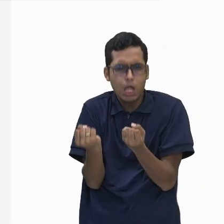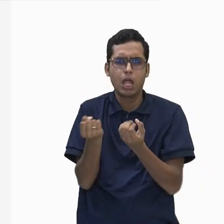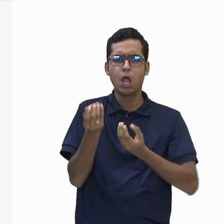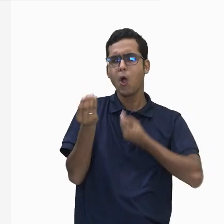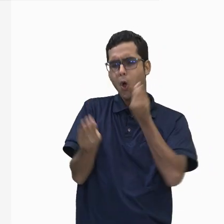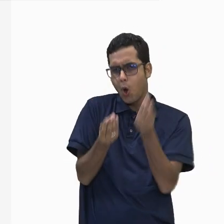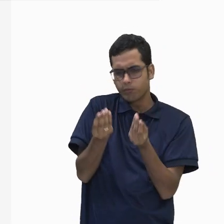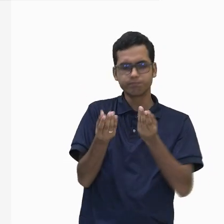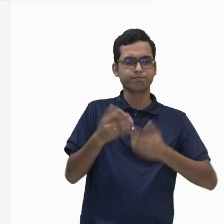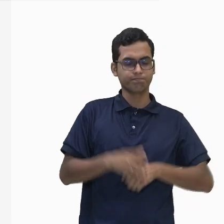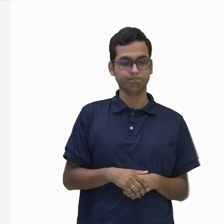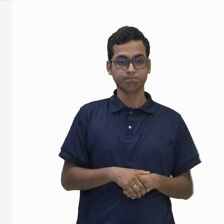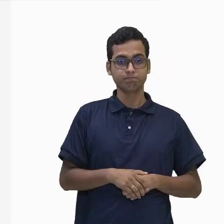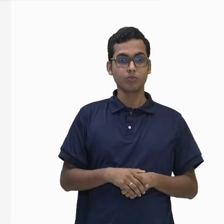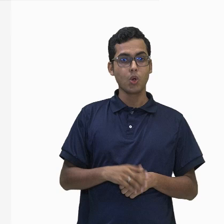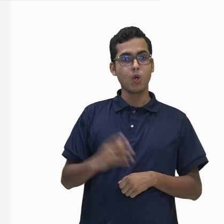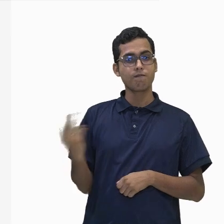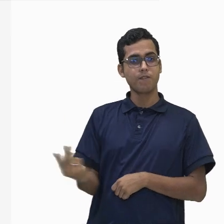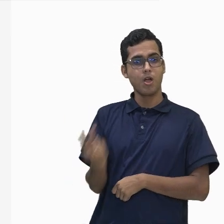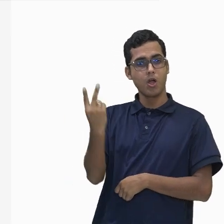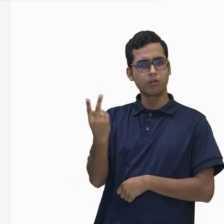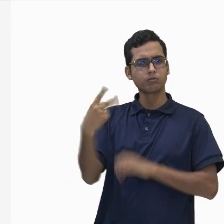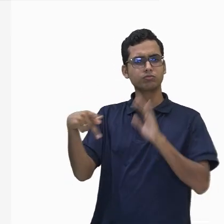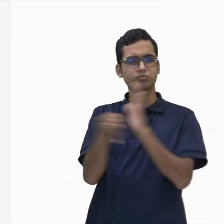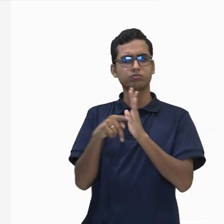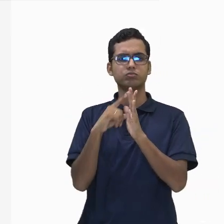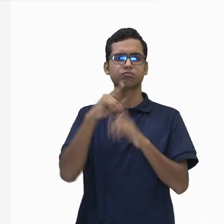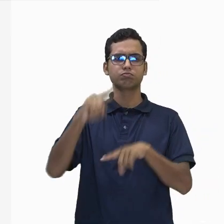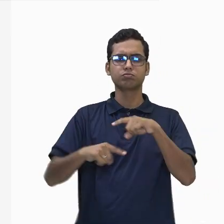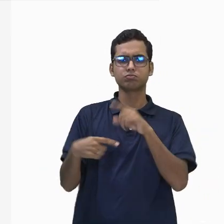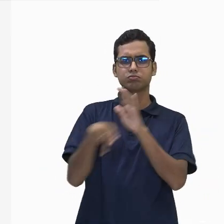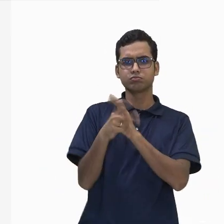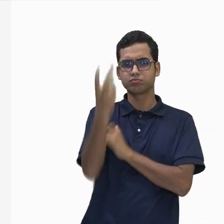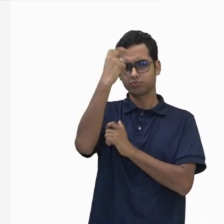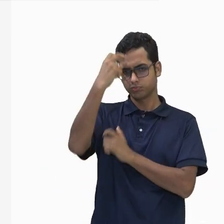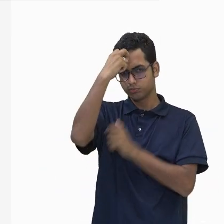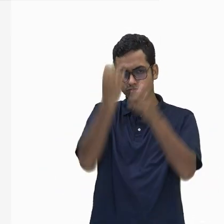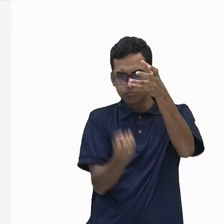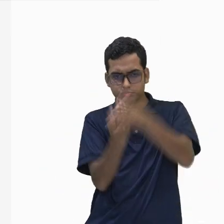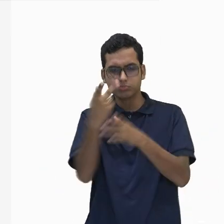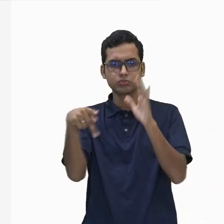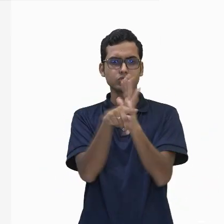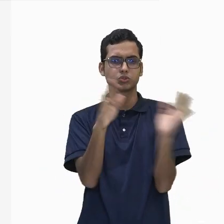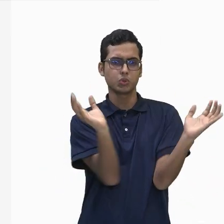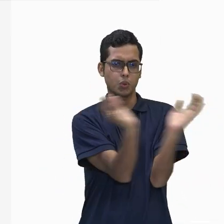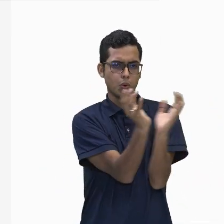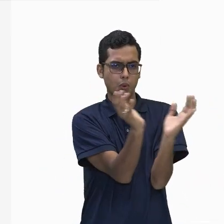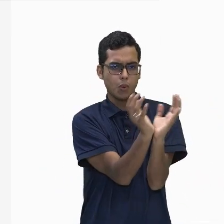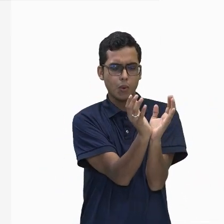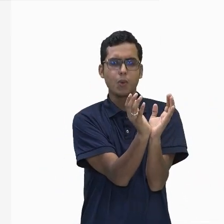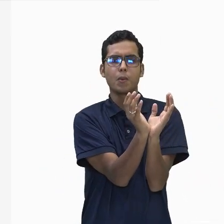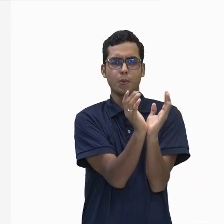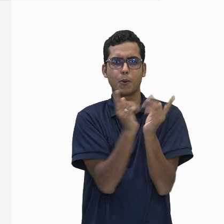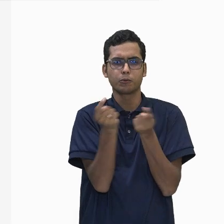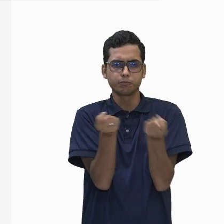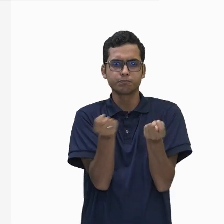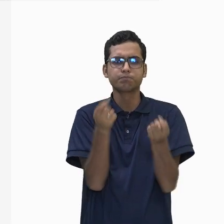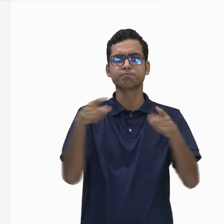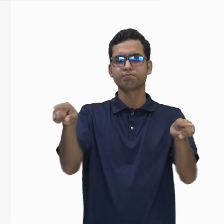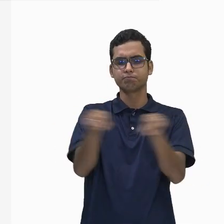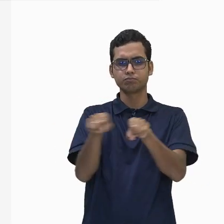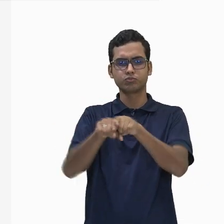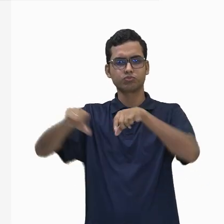produtos históricos culturais criados por classes dominantes e